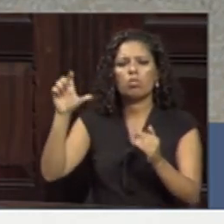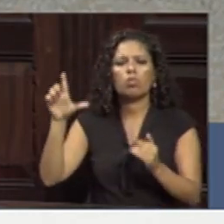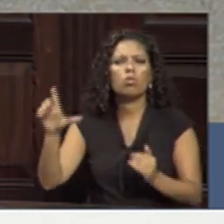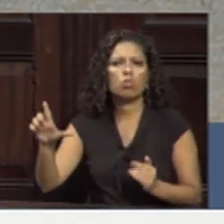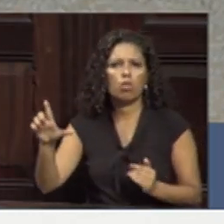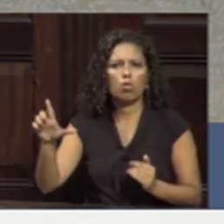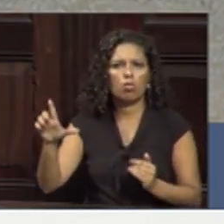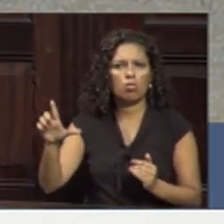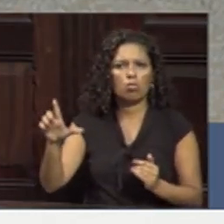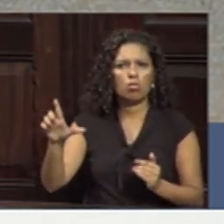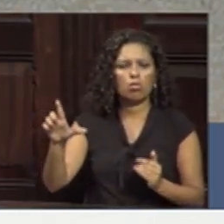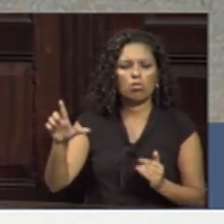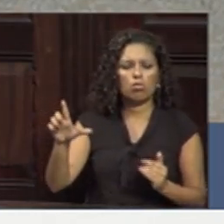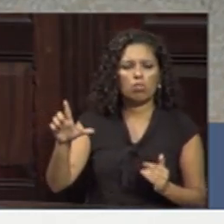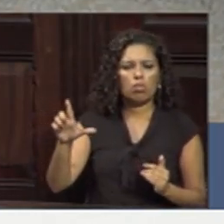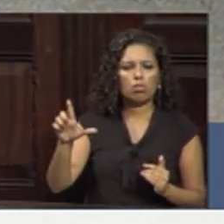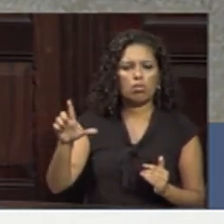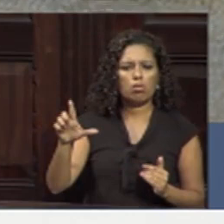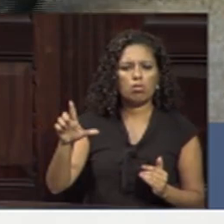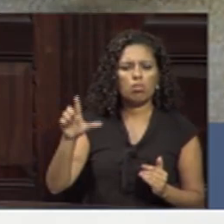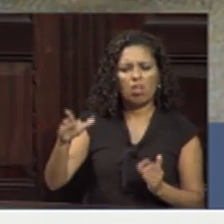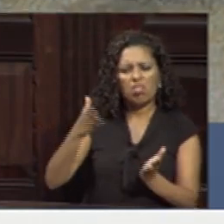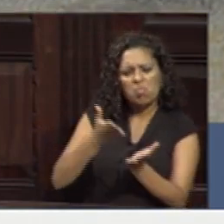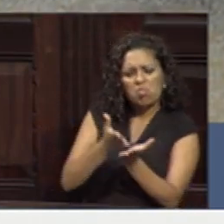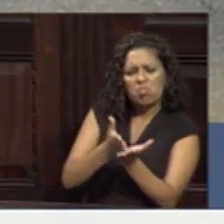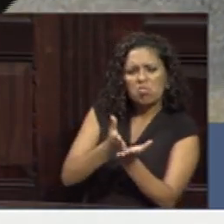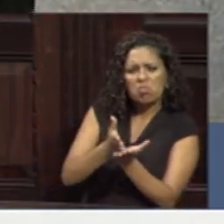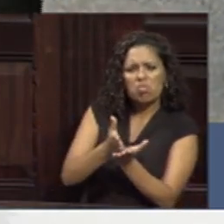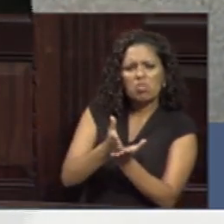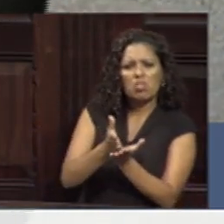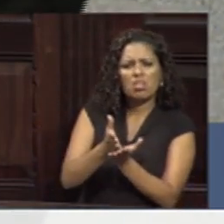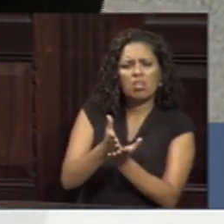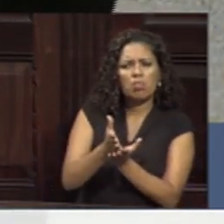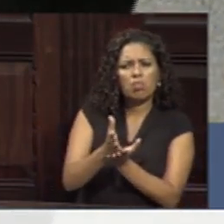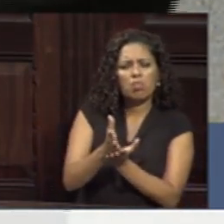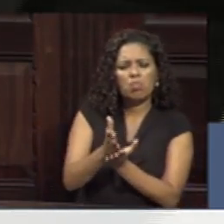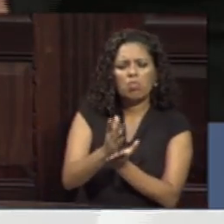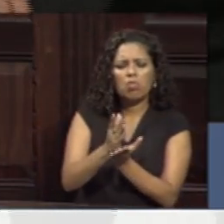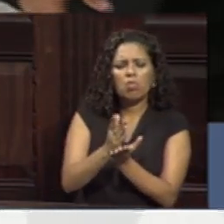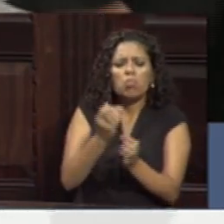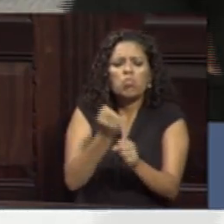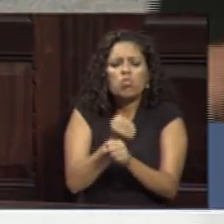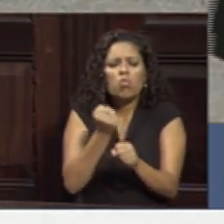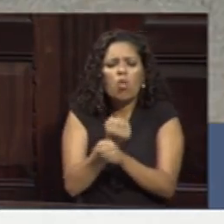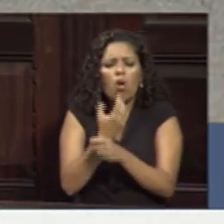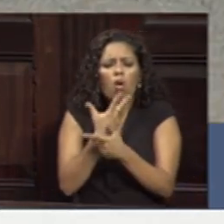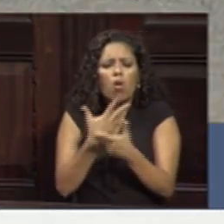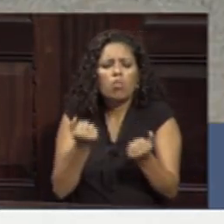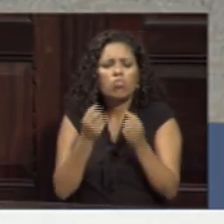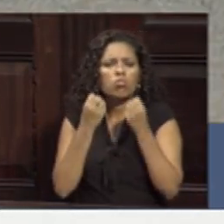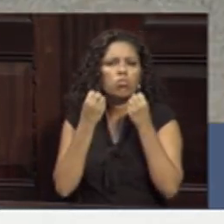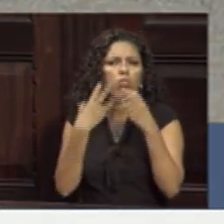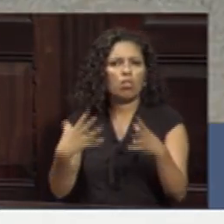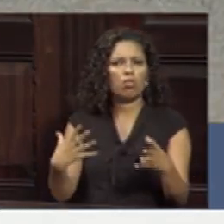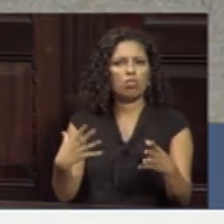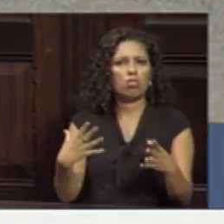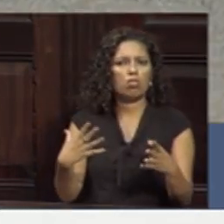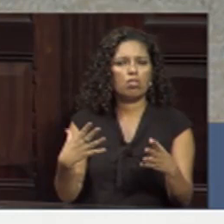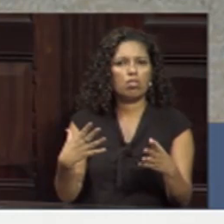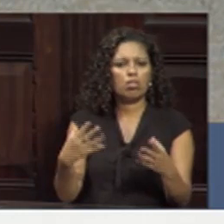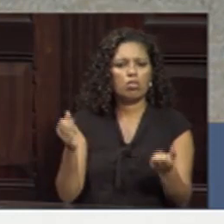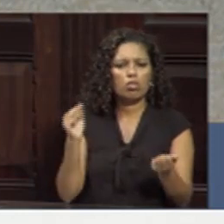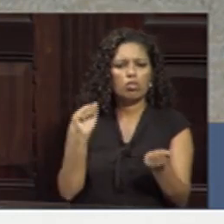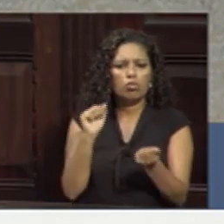sua trajetória construído relações positivas com os parlamentares